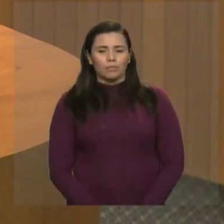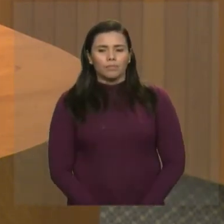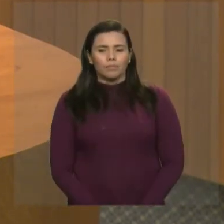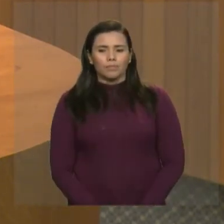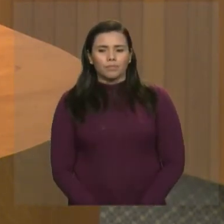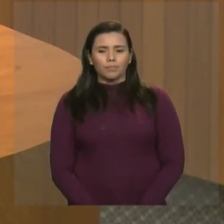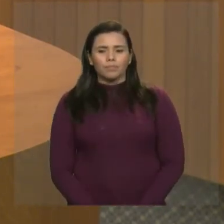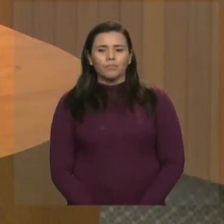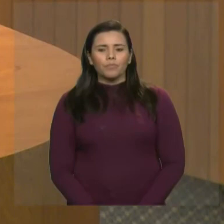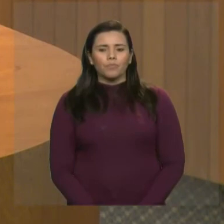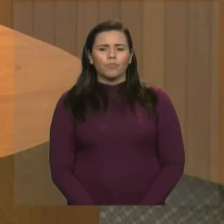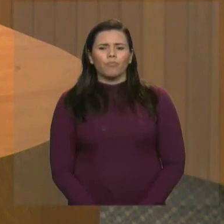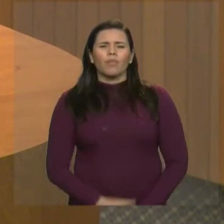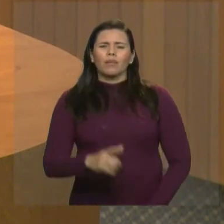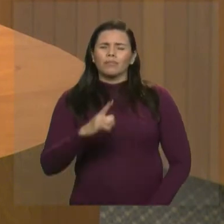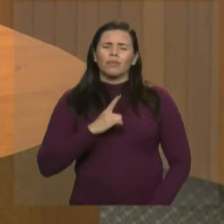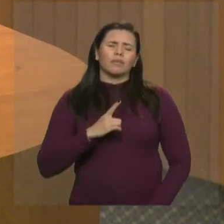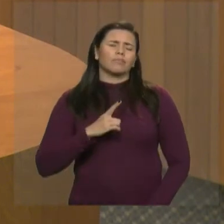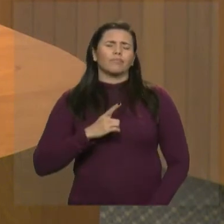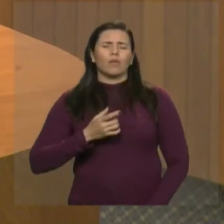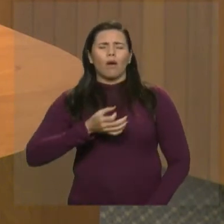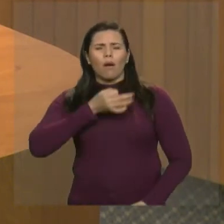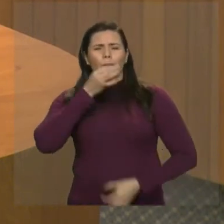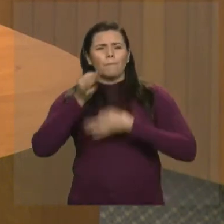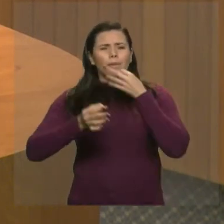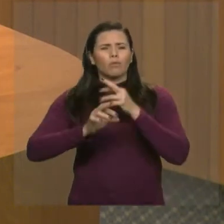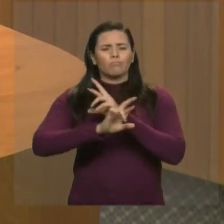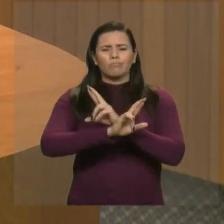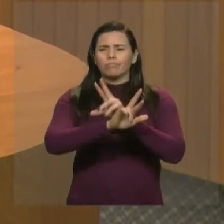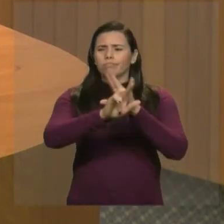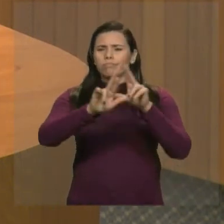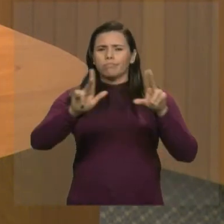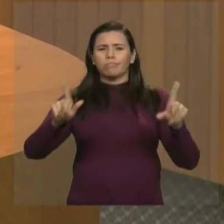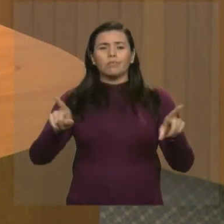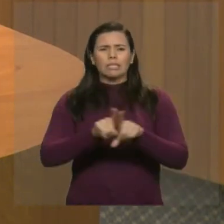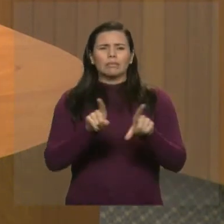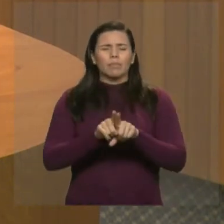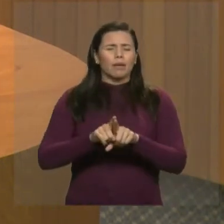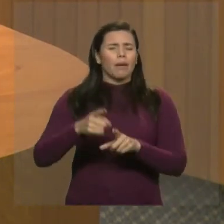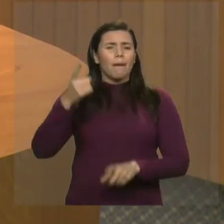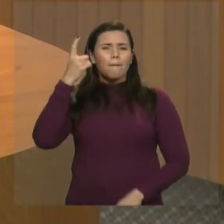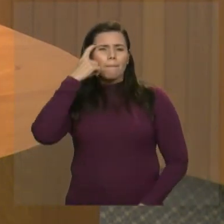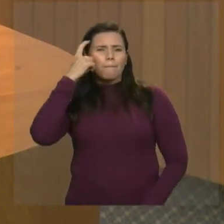por diversas ideologias, pode-se dizer assim,